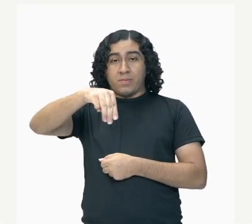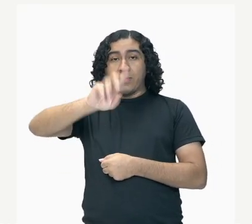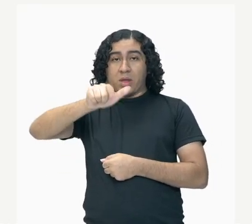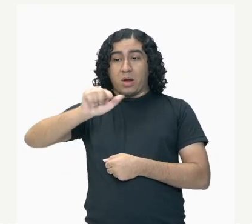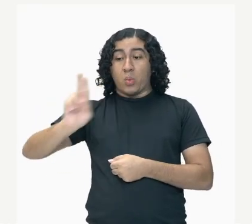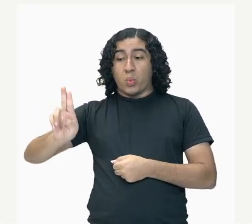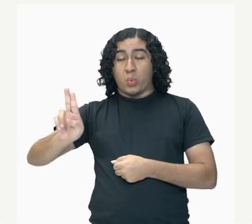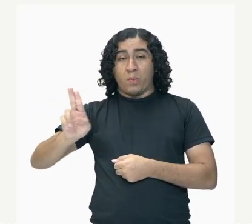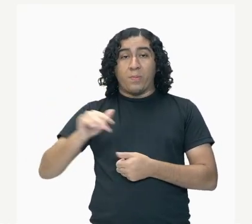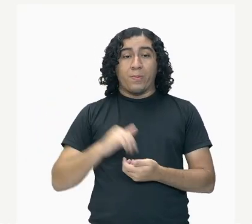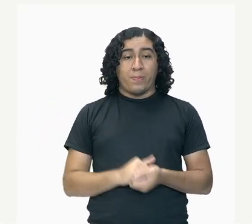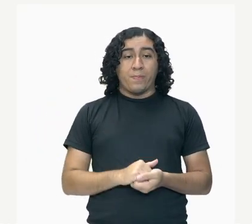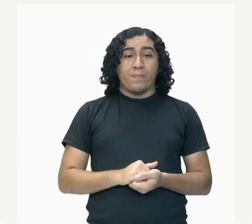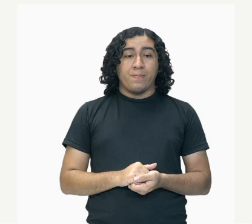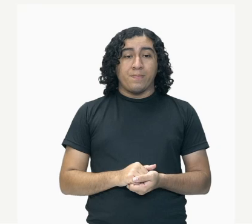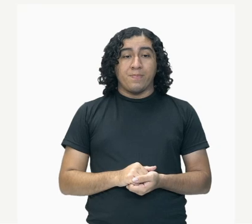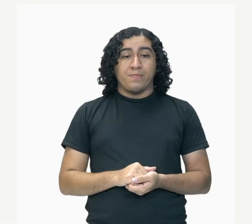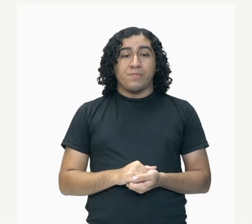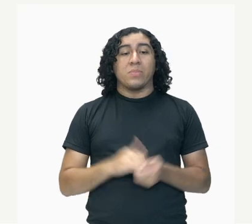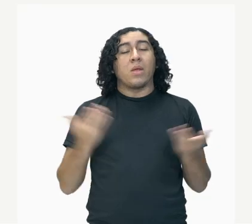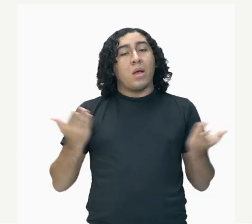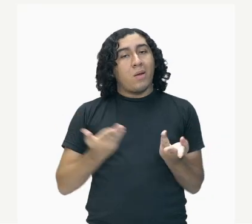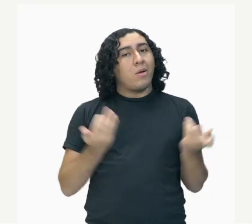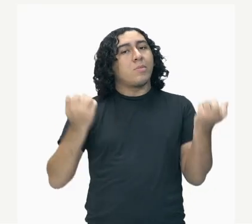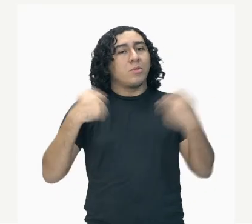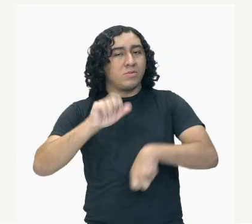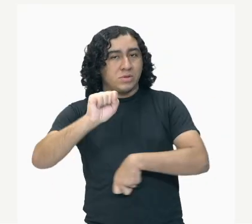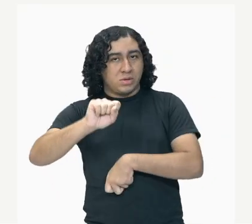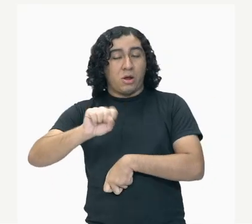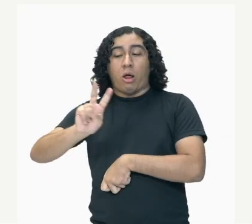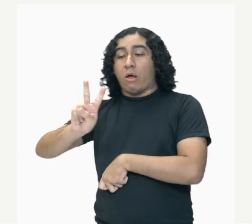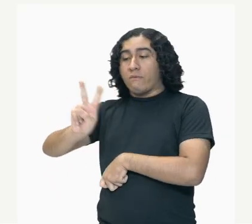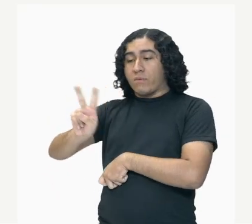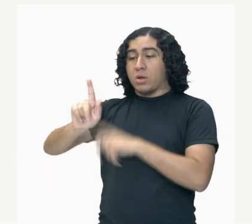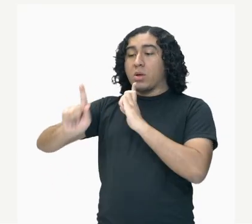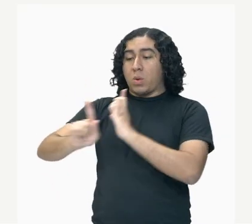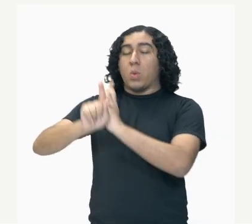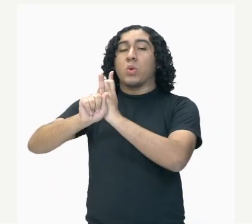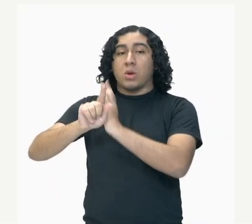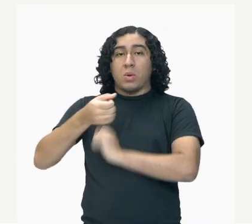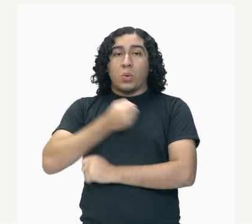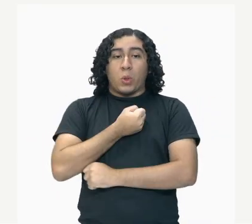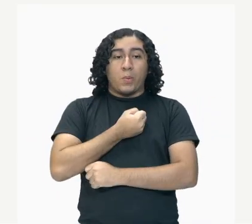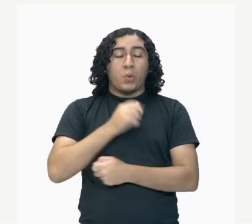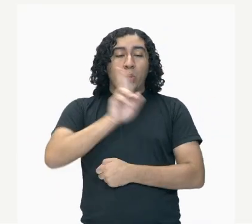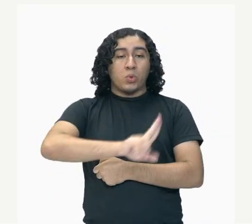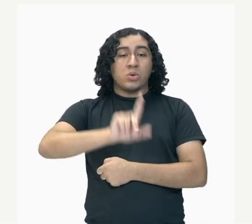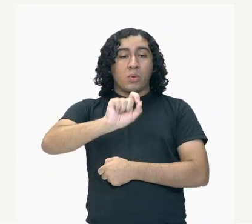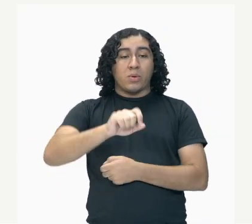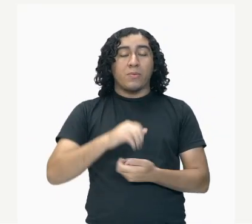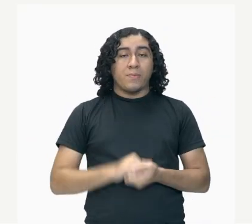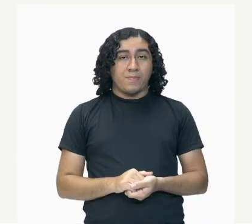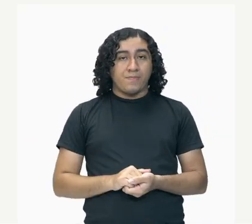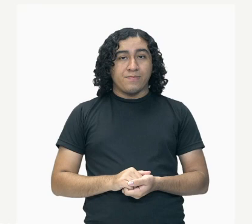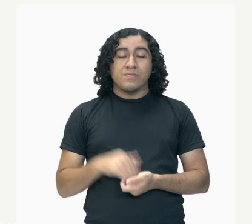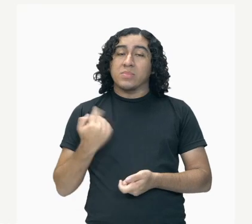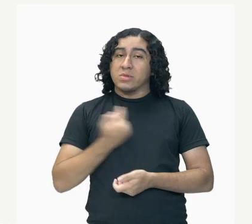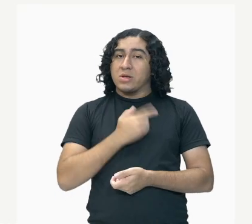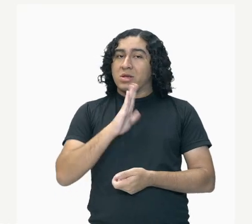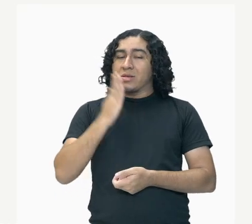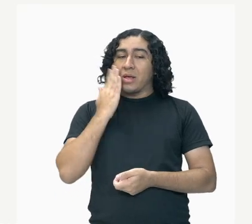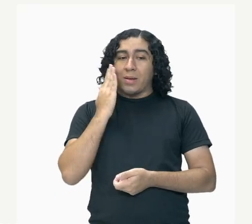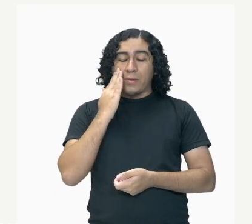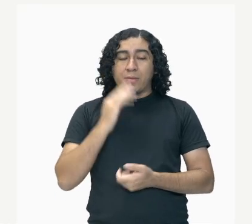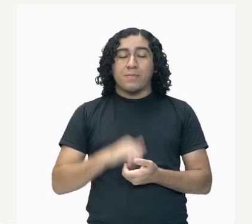linear agora eu posso calcular a velocidade usando a expressão que a gente viu agora a pouco